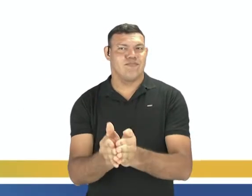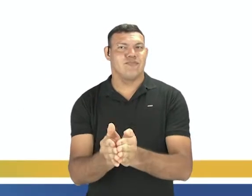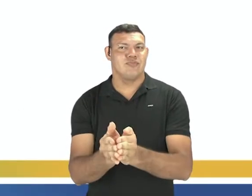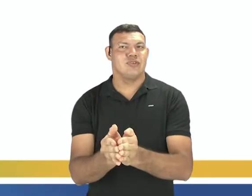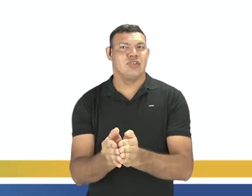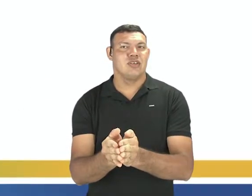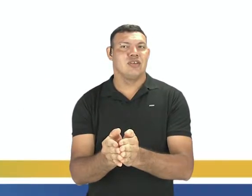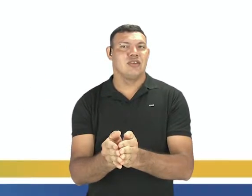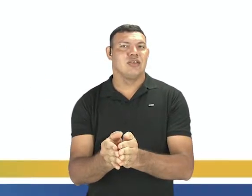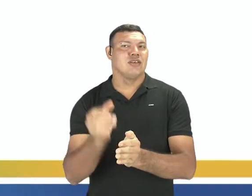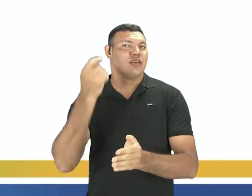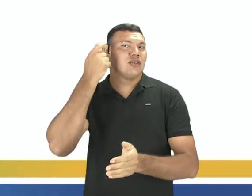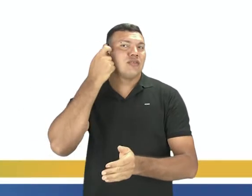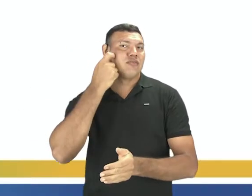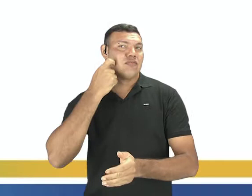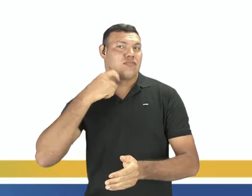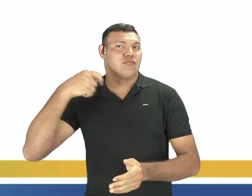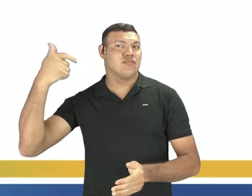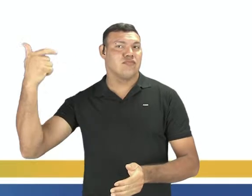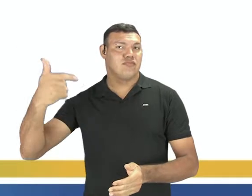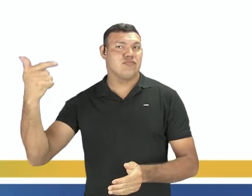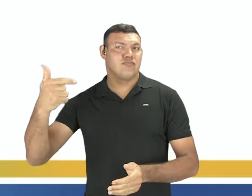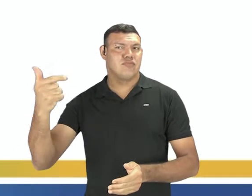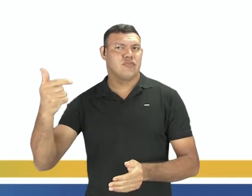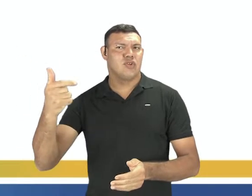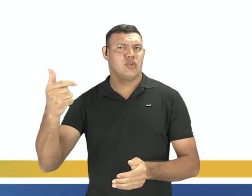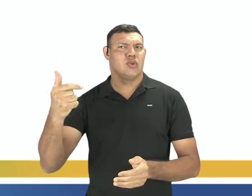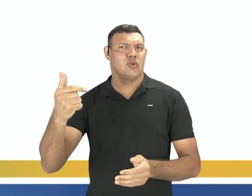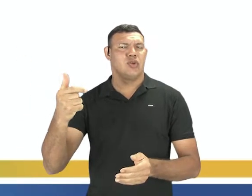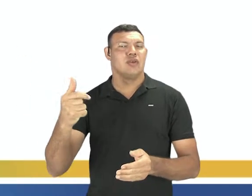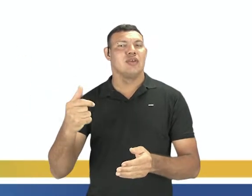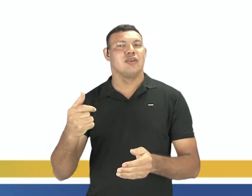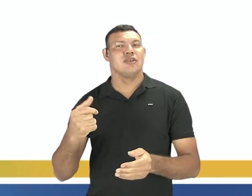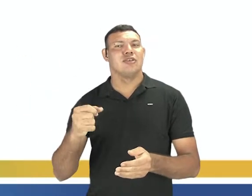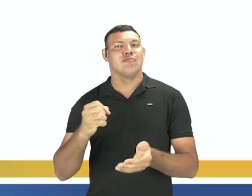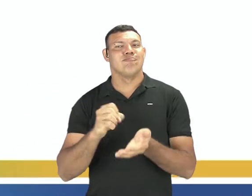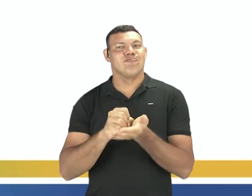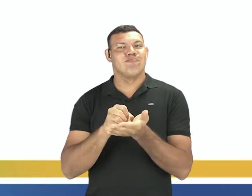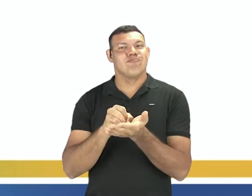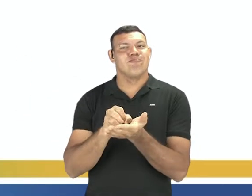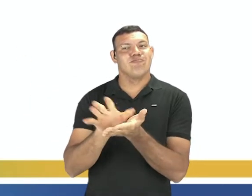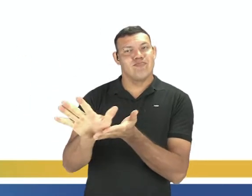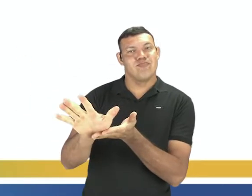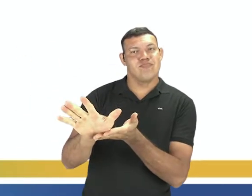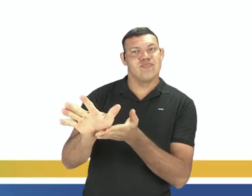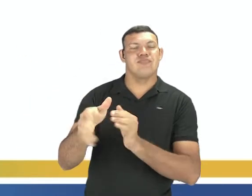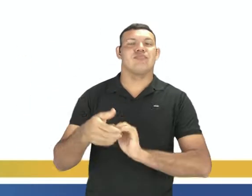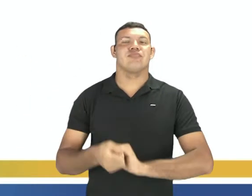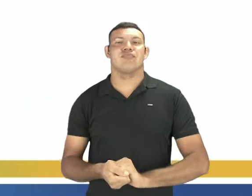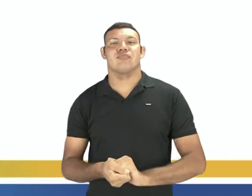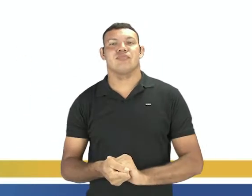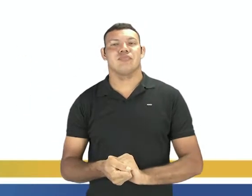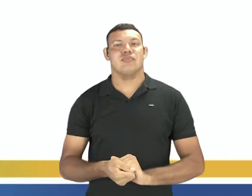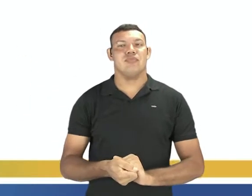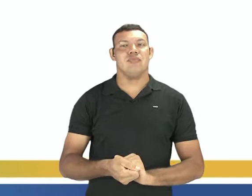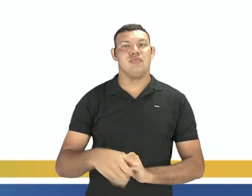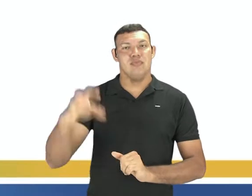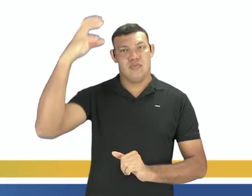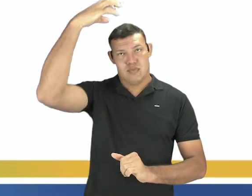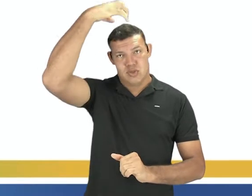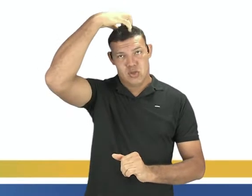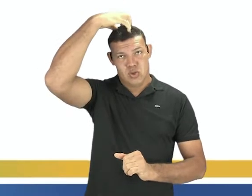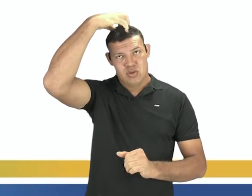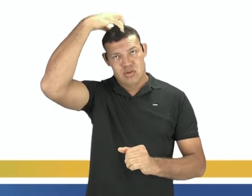Pedro II, né, que está indo aí no exílio, está deixando o Brasil. Então, a monarquia aí está indo embora. E, do